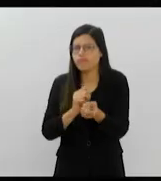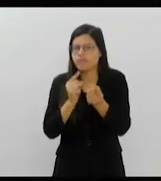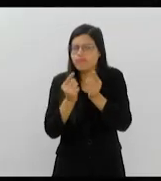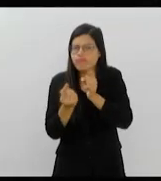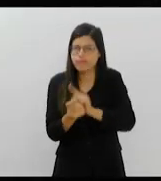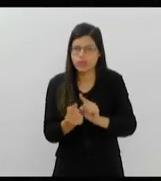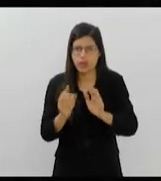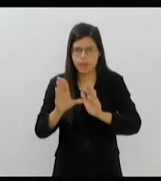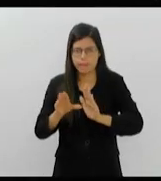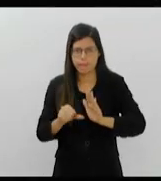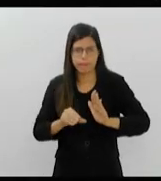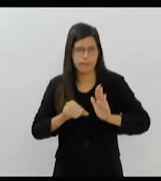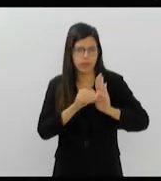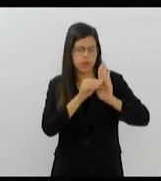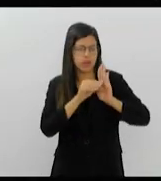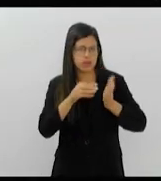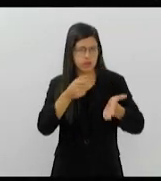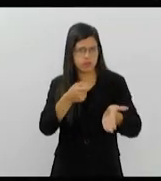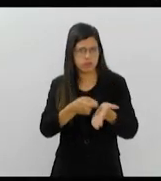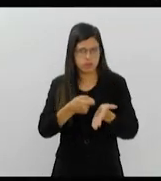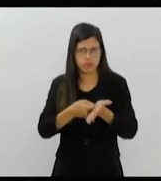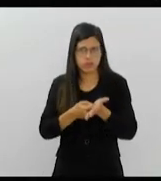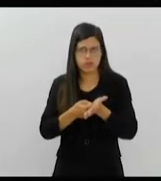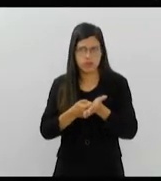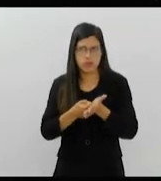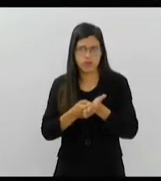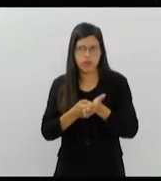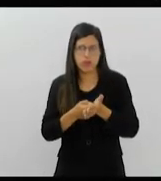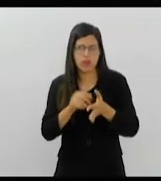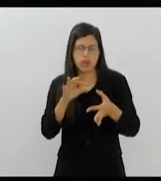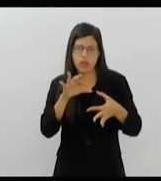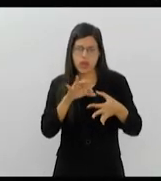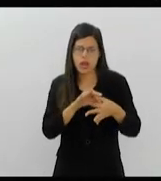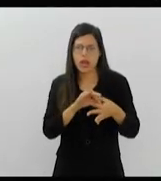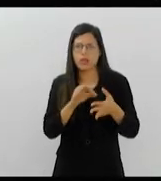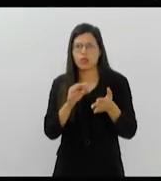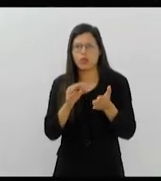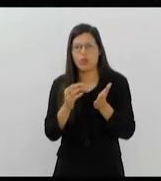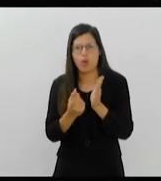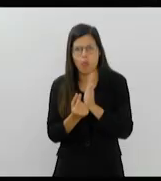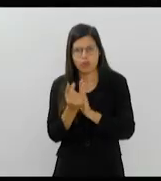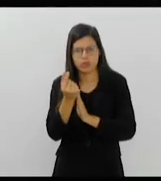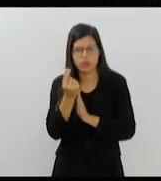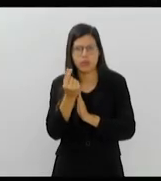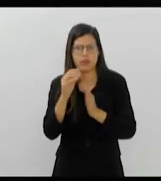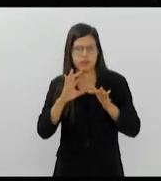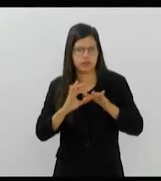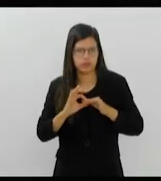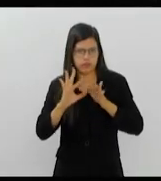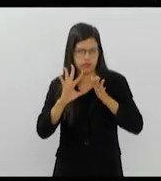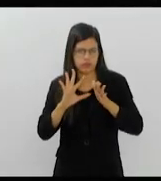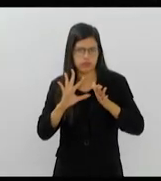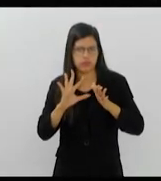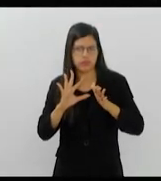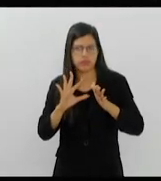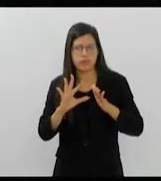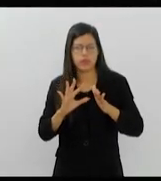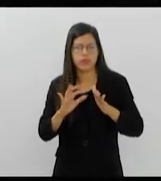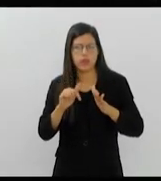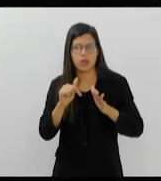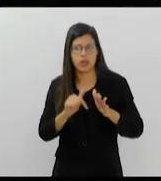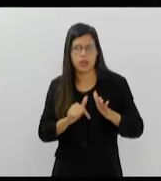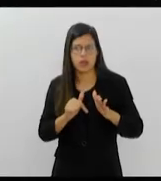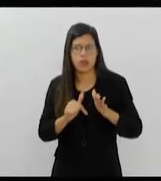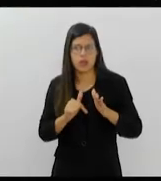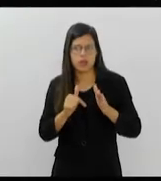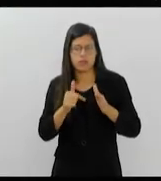emendas impositivas no orçamento autorizativo, né? E é uma discussão com fundamento